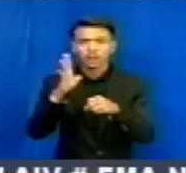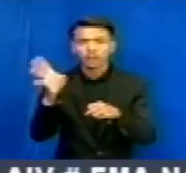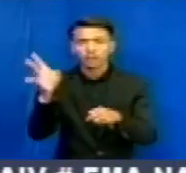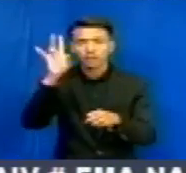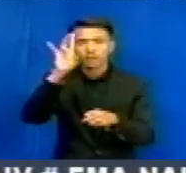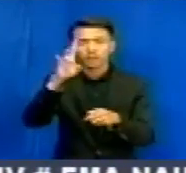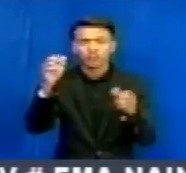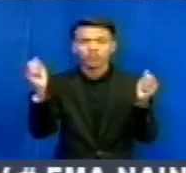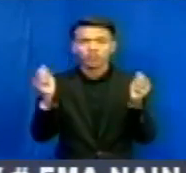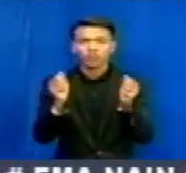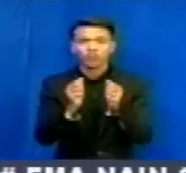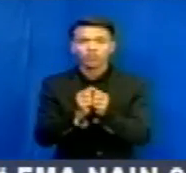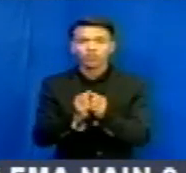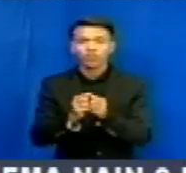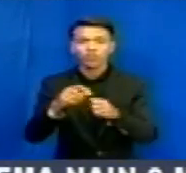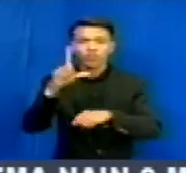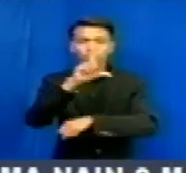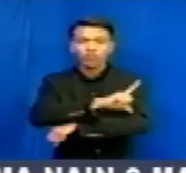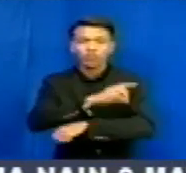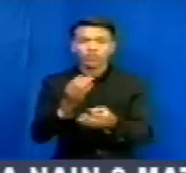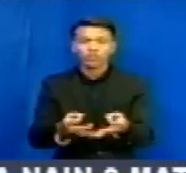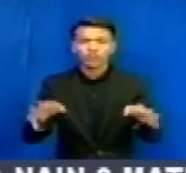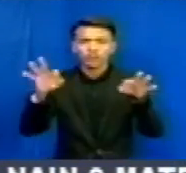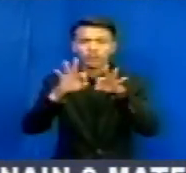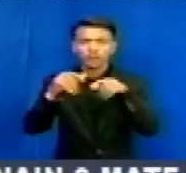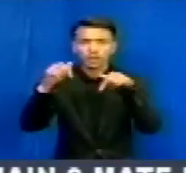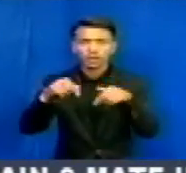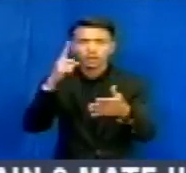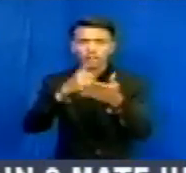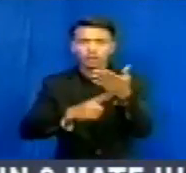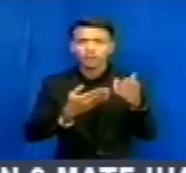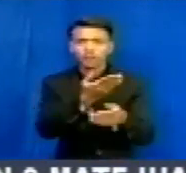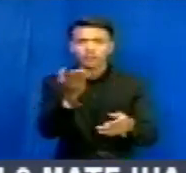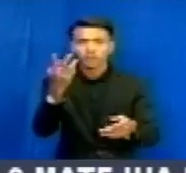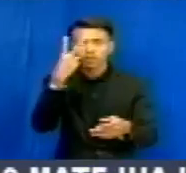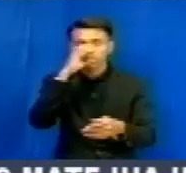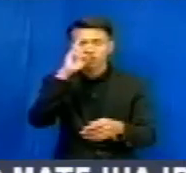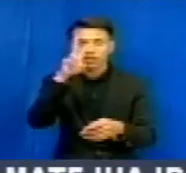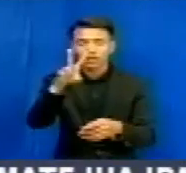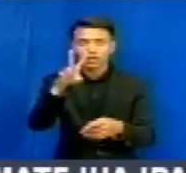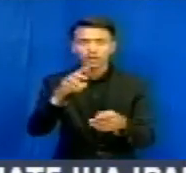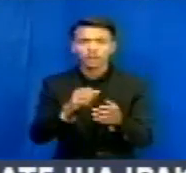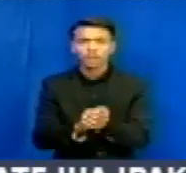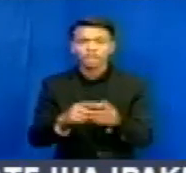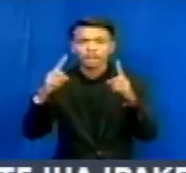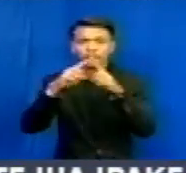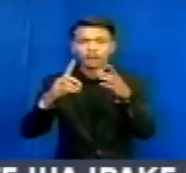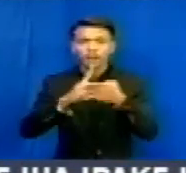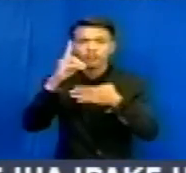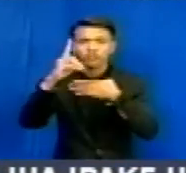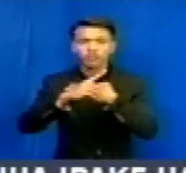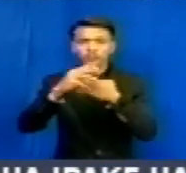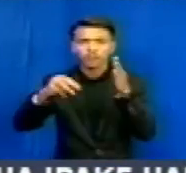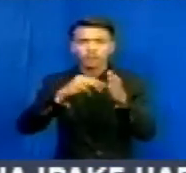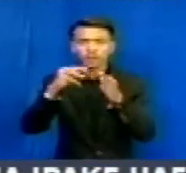hitu liga ho lorong importante dari sa ite mak ita vote observa durante ne review ba iha desenvolvimento media yang